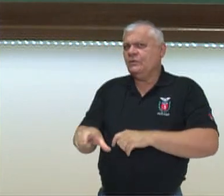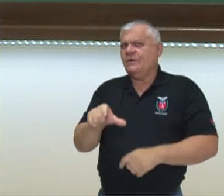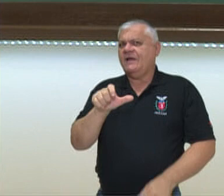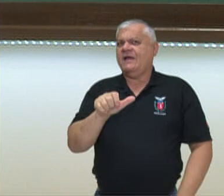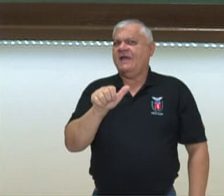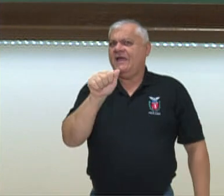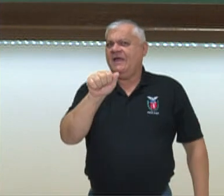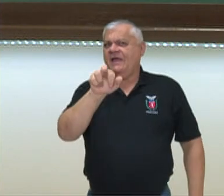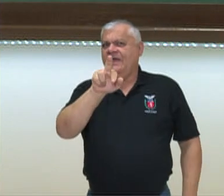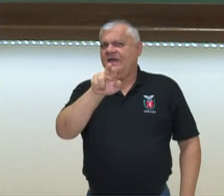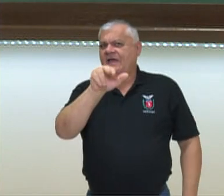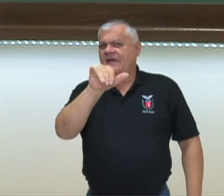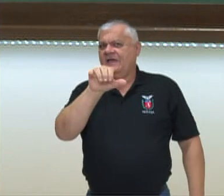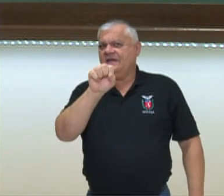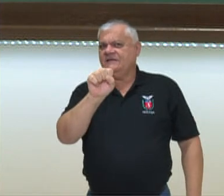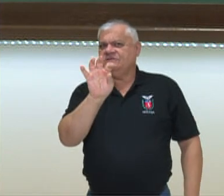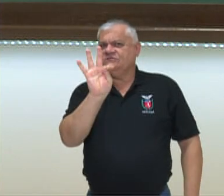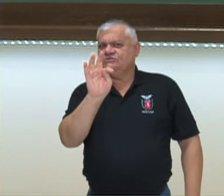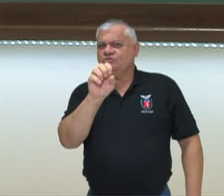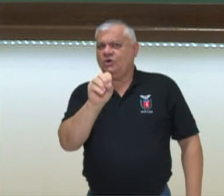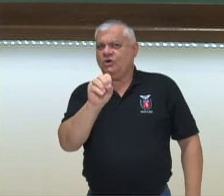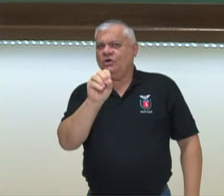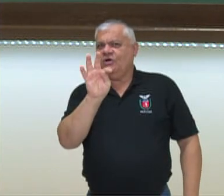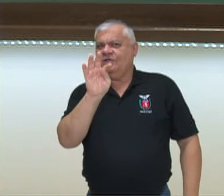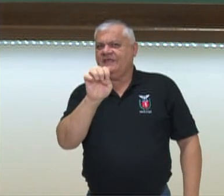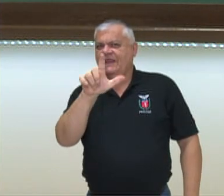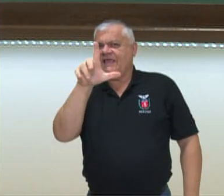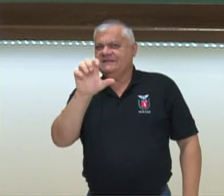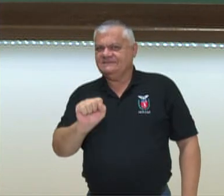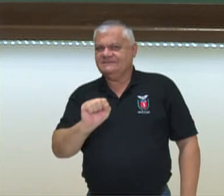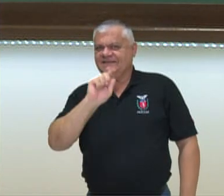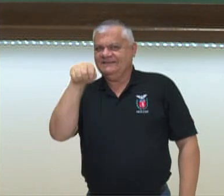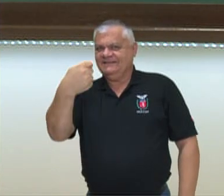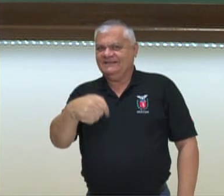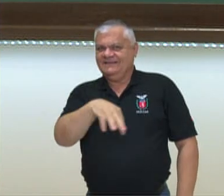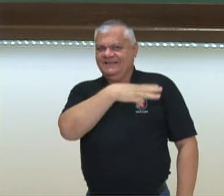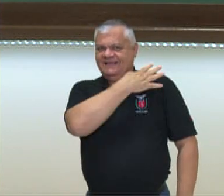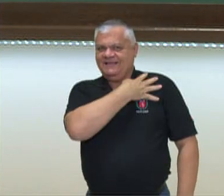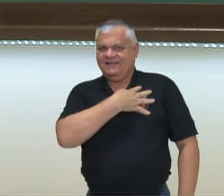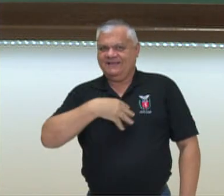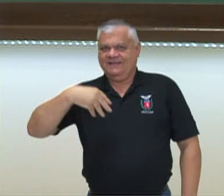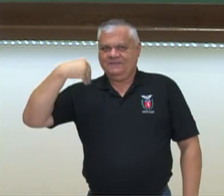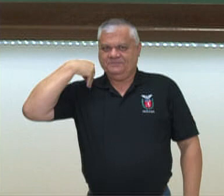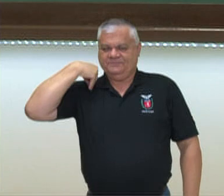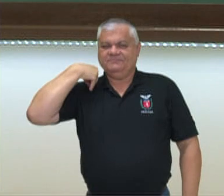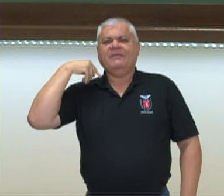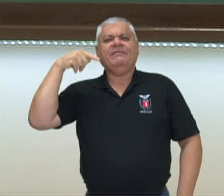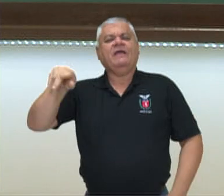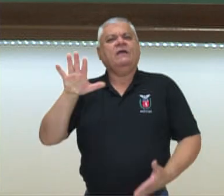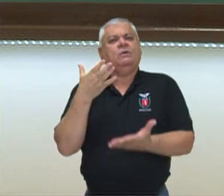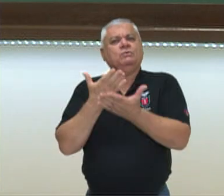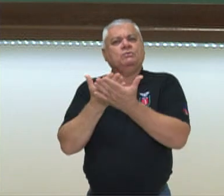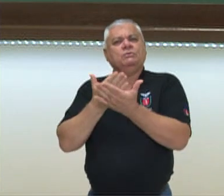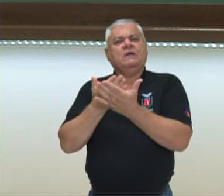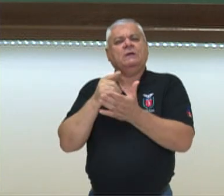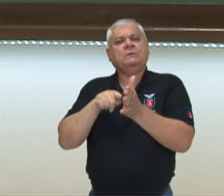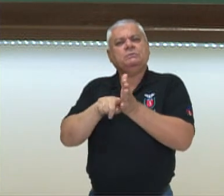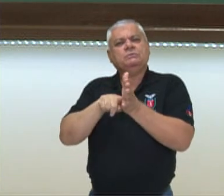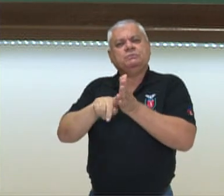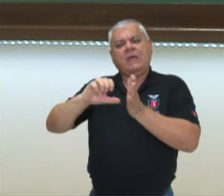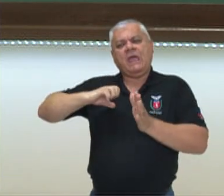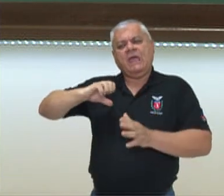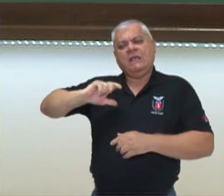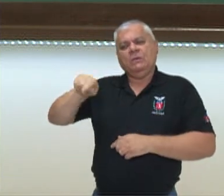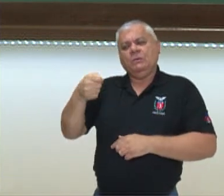chamado Aristóteles. Então vamos estudar a ética a partir das perspectivas de Aristóteles. Vamos